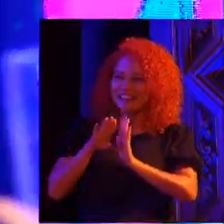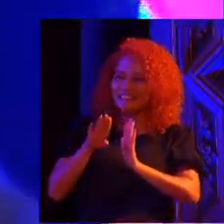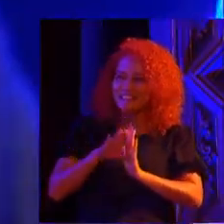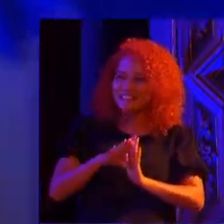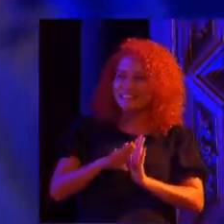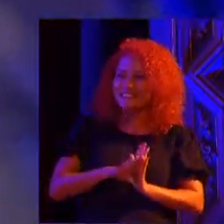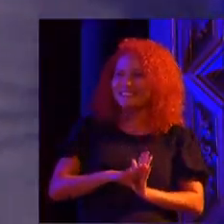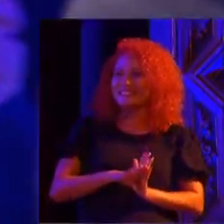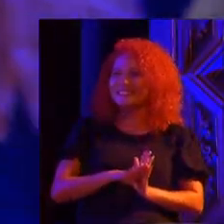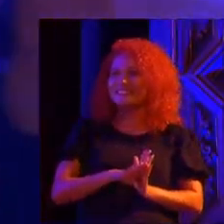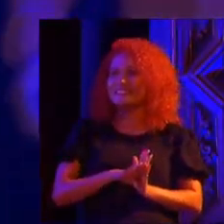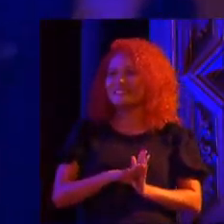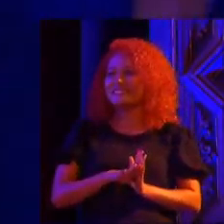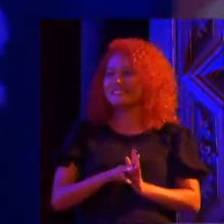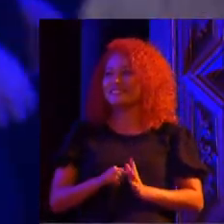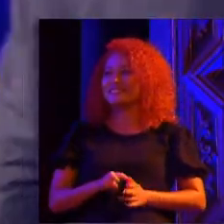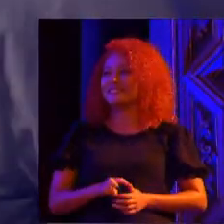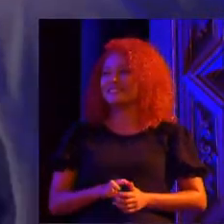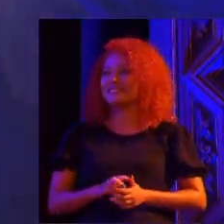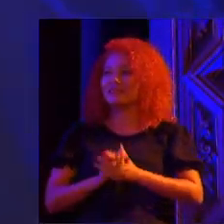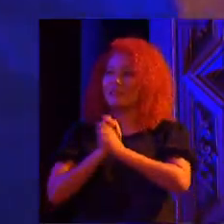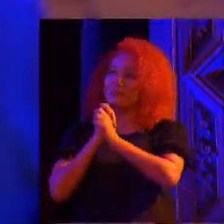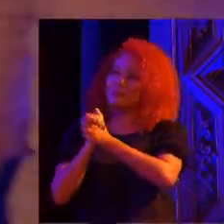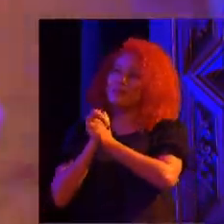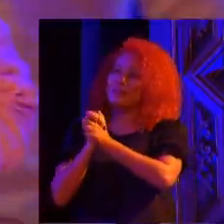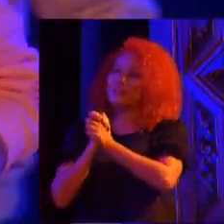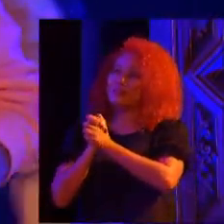chegando. Maravilhosa.